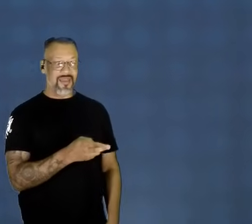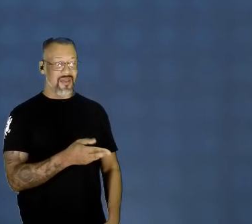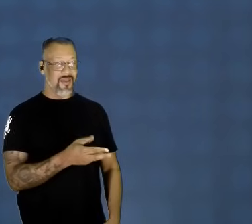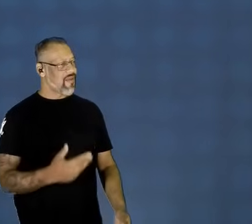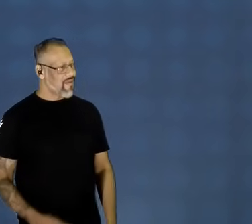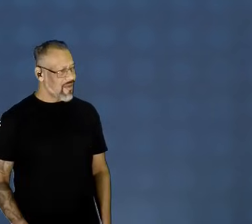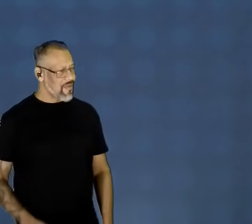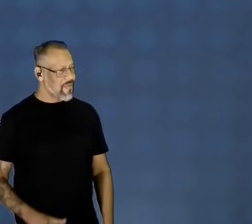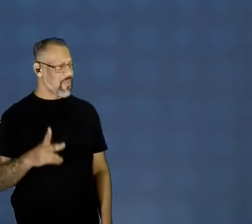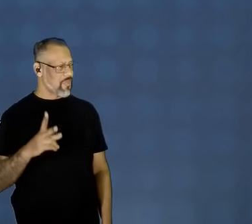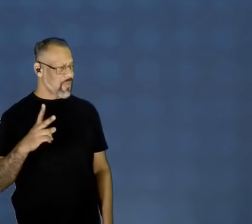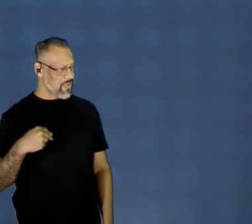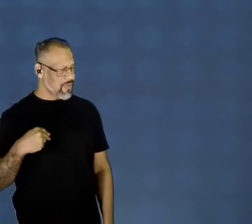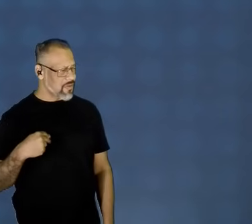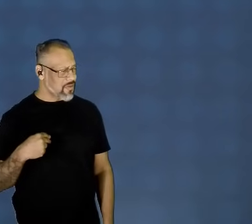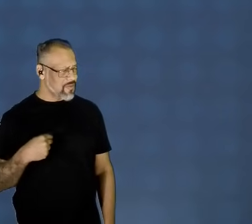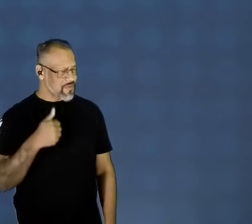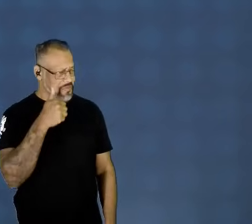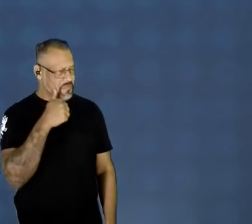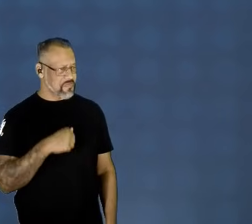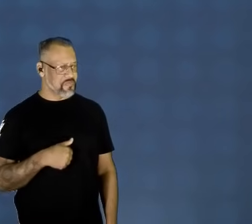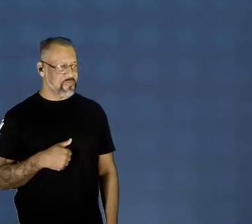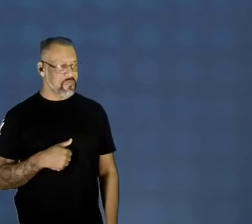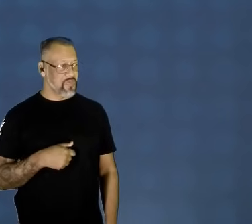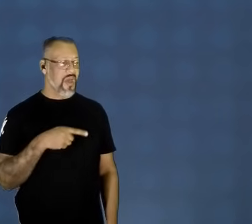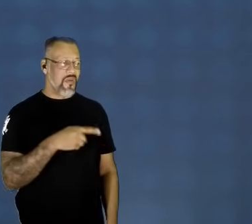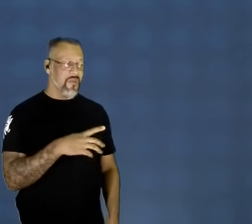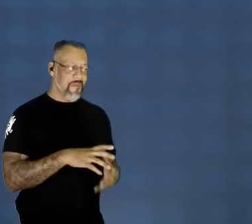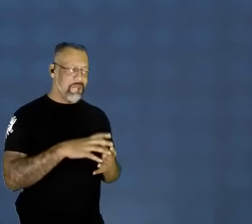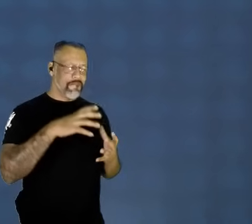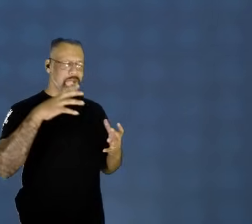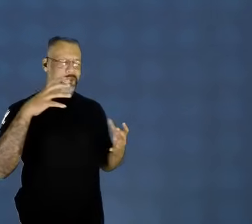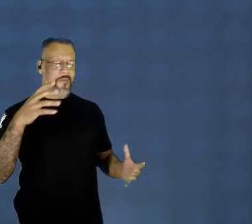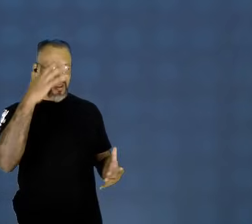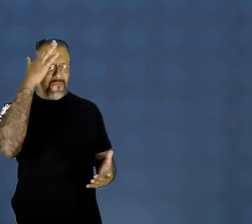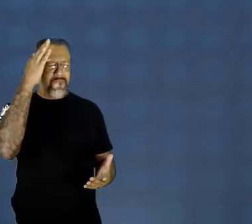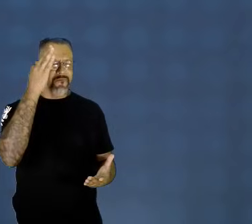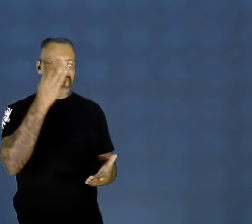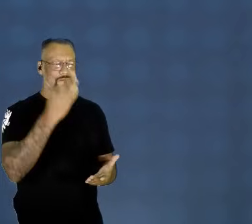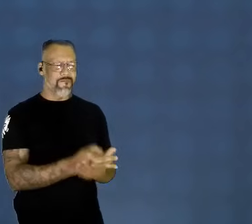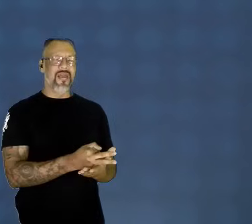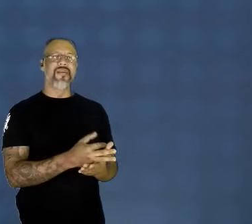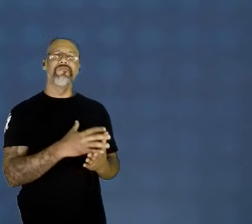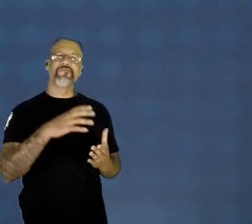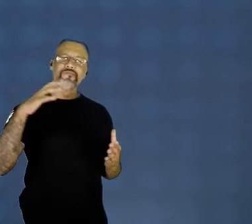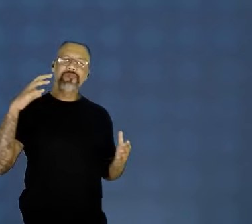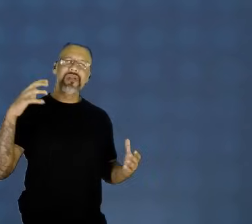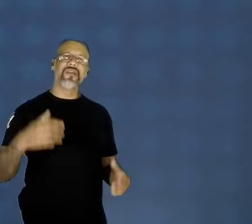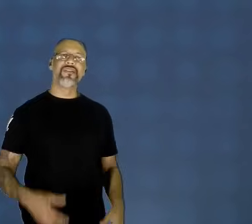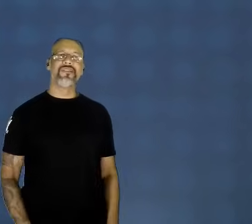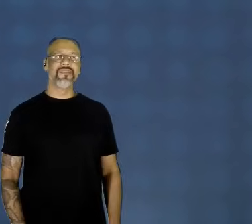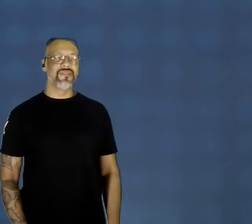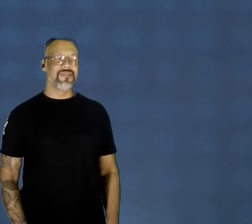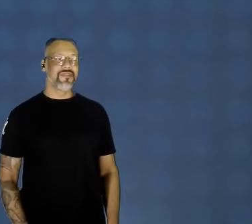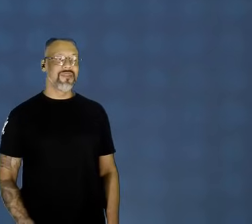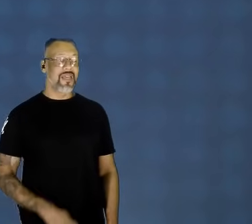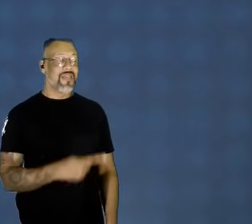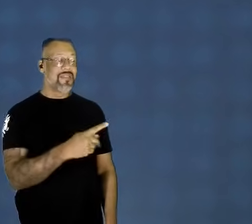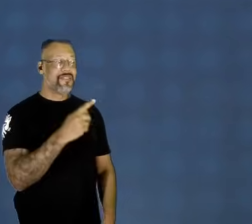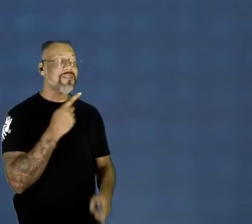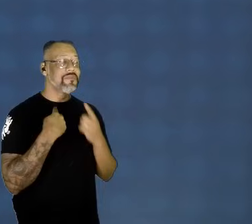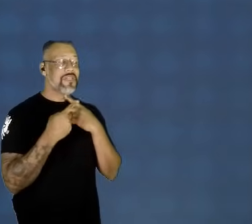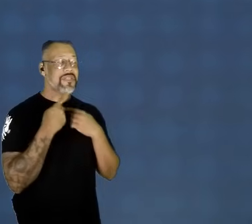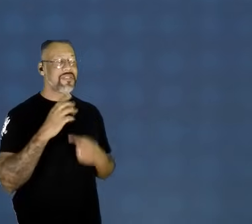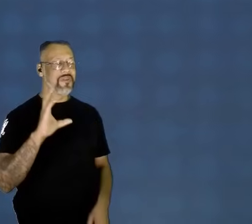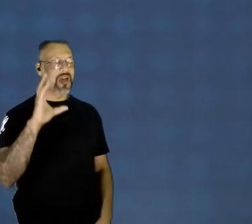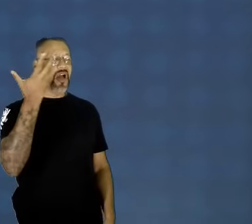mulher, uau, grande é a sua fé. Seja conforme você deseja.